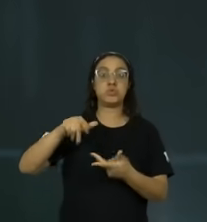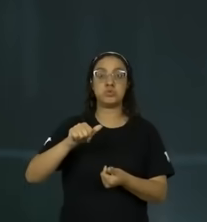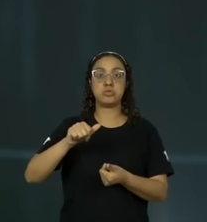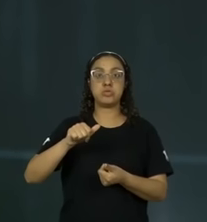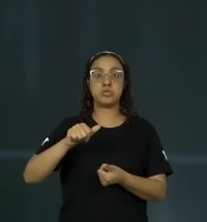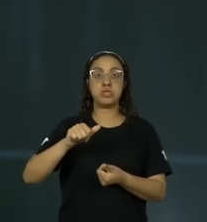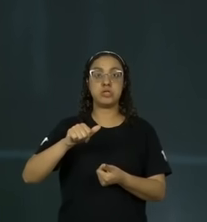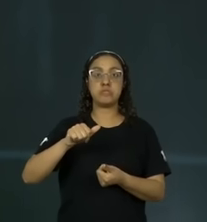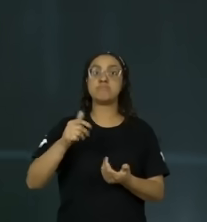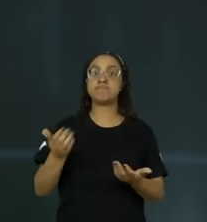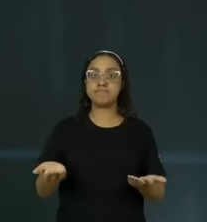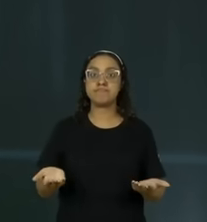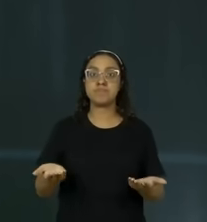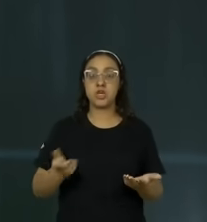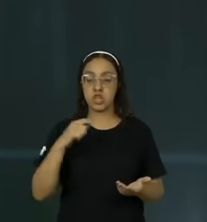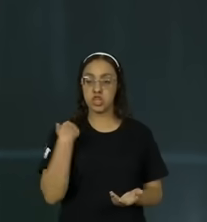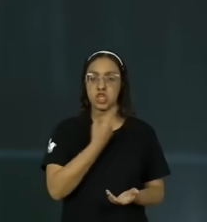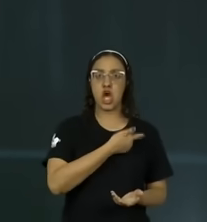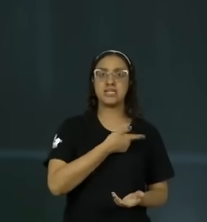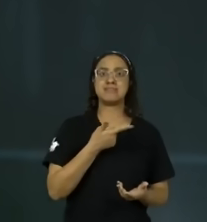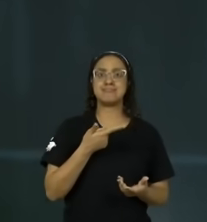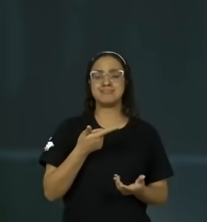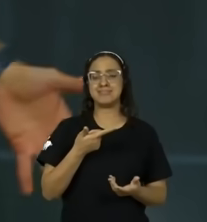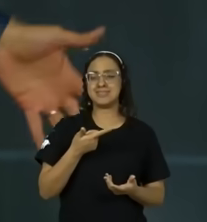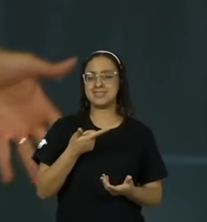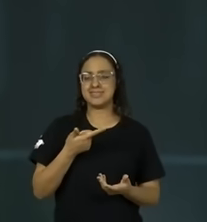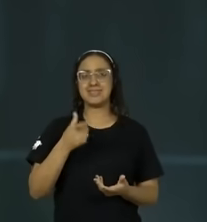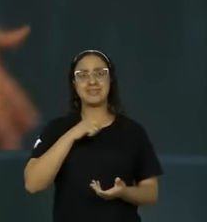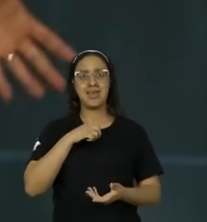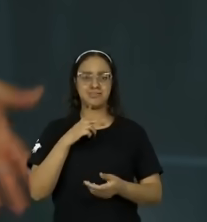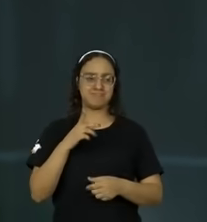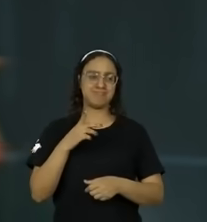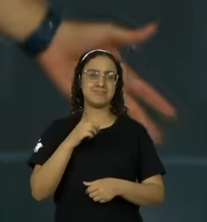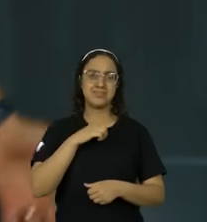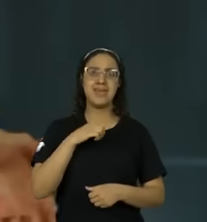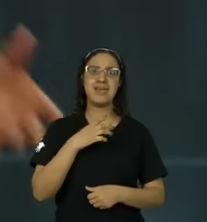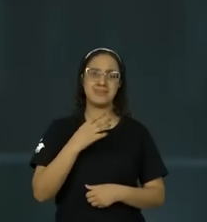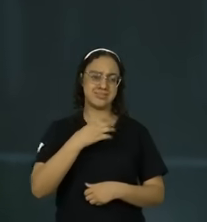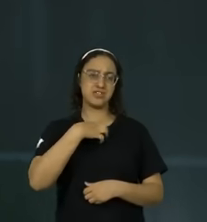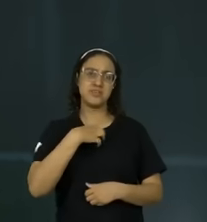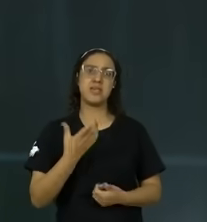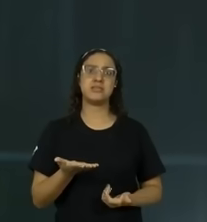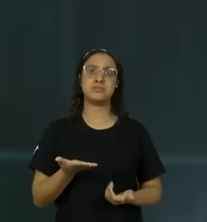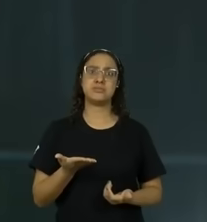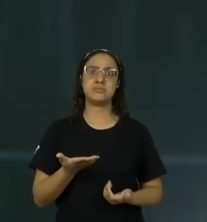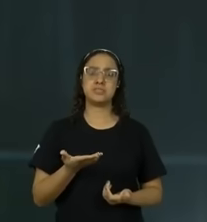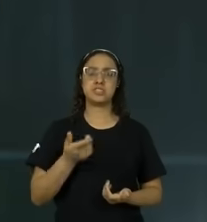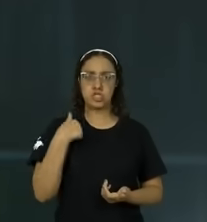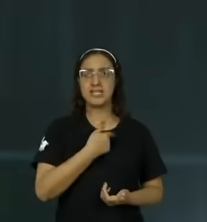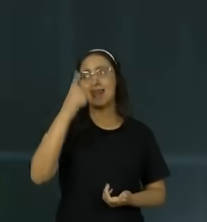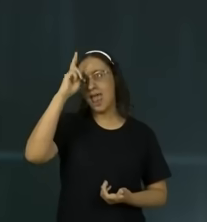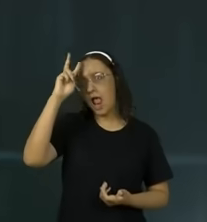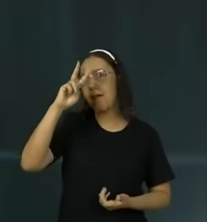levantar. Agora, é humano lembrar da dor. José não tem Alzheimer, não tem amnésia. Ele sabe quem são aqueles 11 que